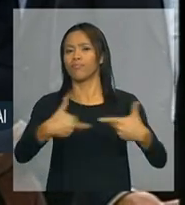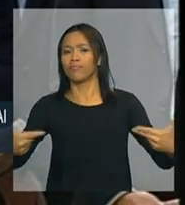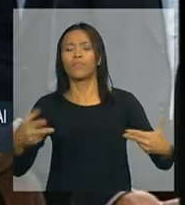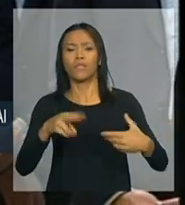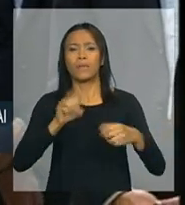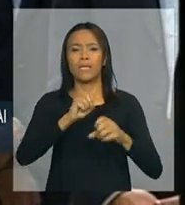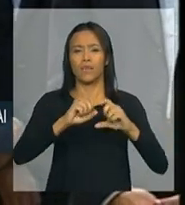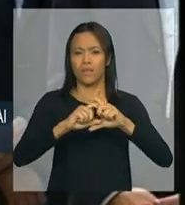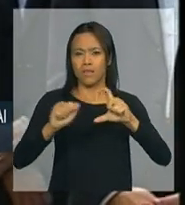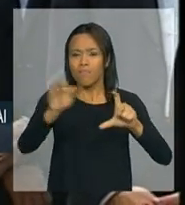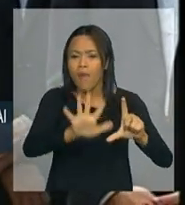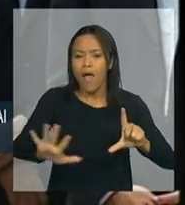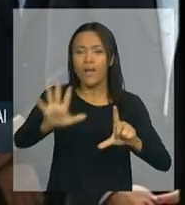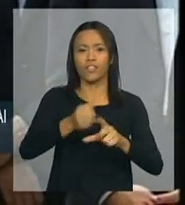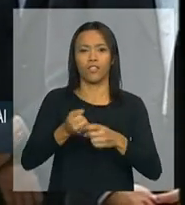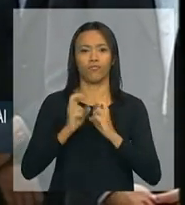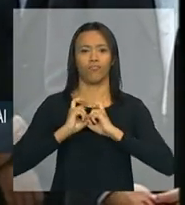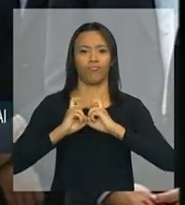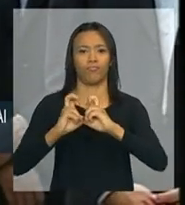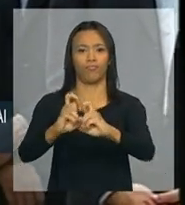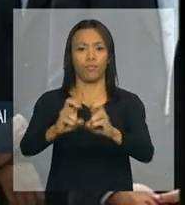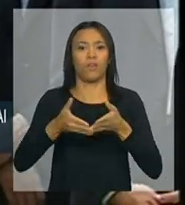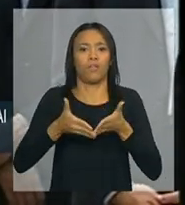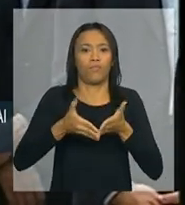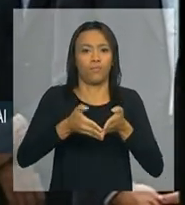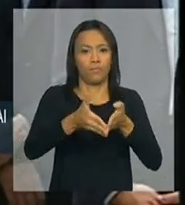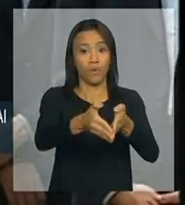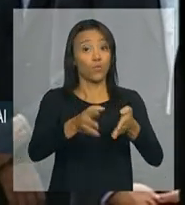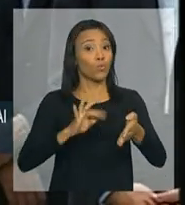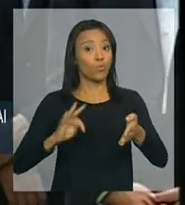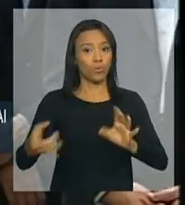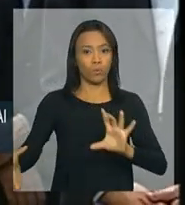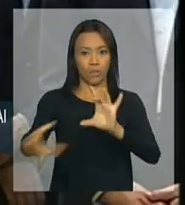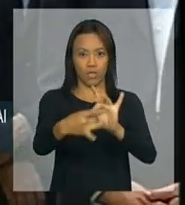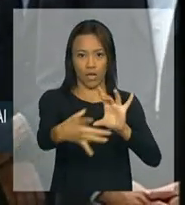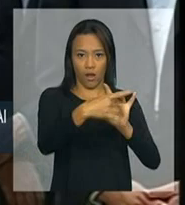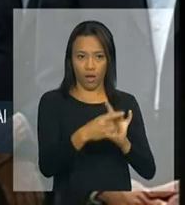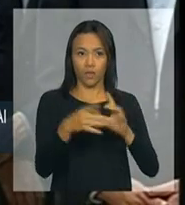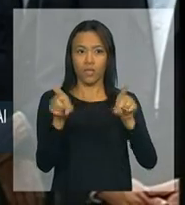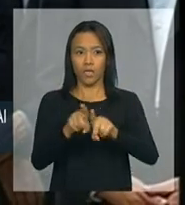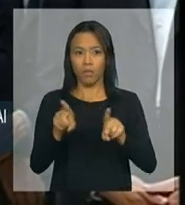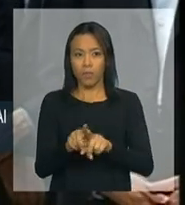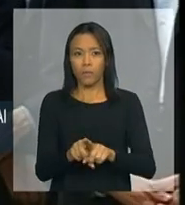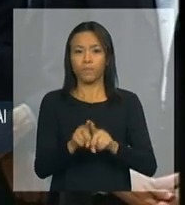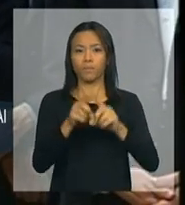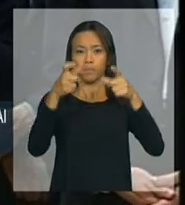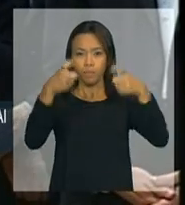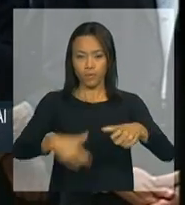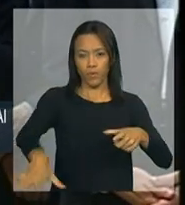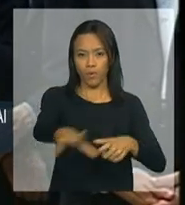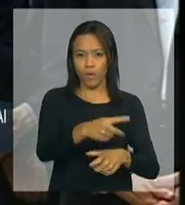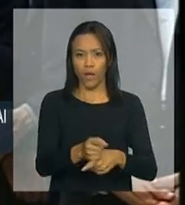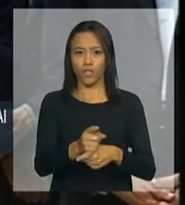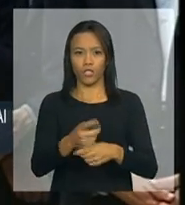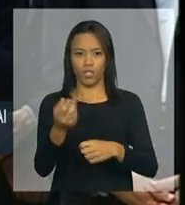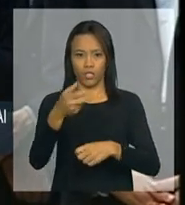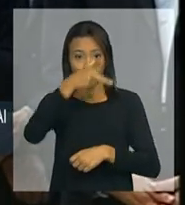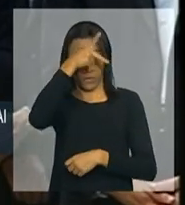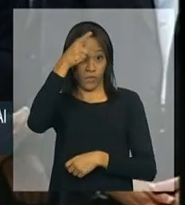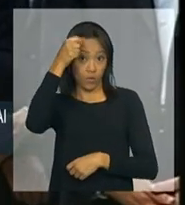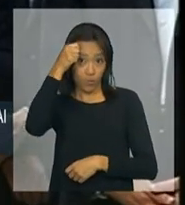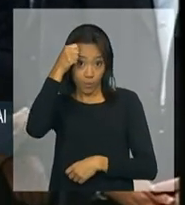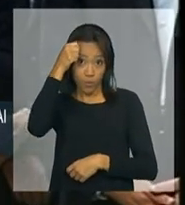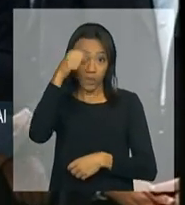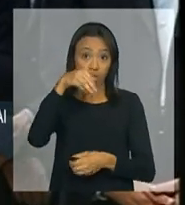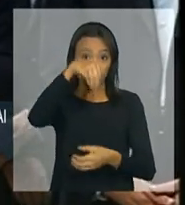barcas, dos ônibus, integrados conosco. O Centro de Comando e Controle, o Centro de Controle da Prefeitura, o Centro Operacional